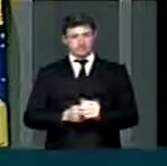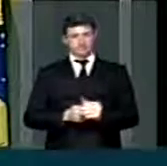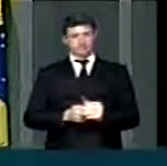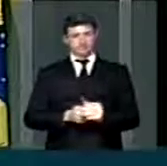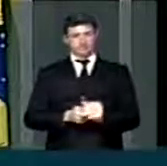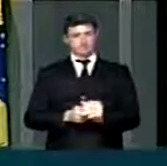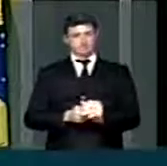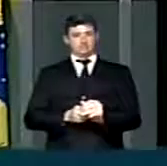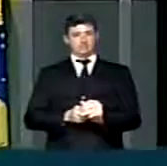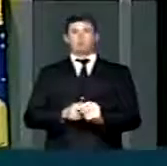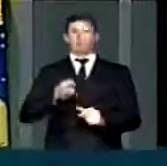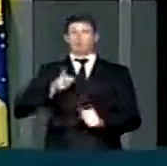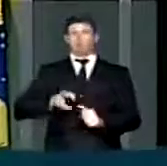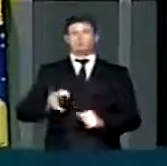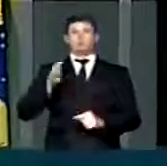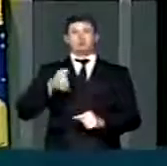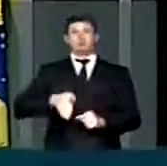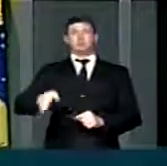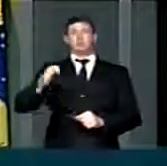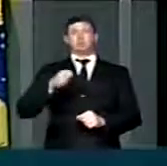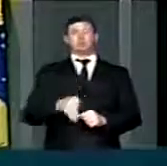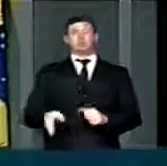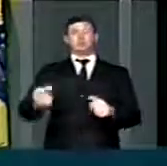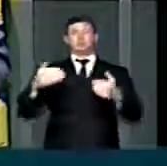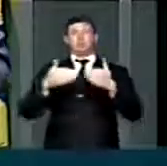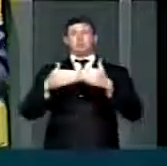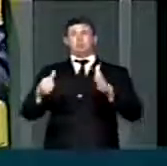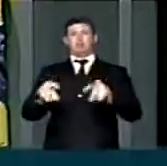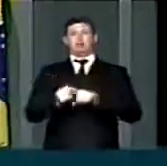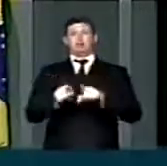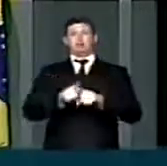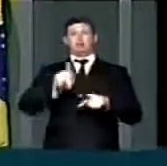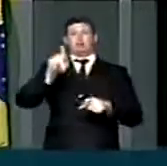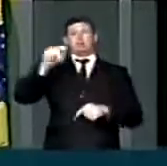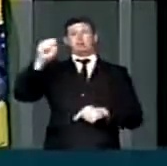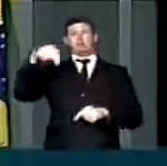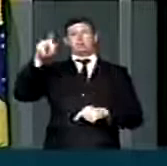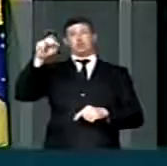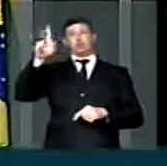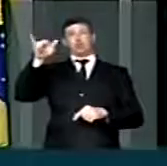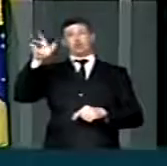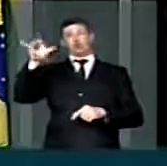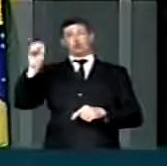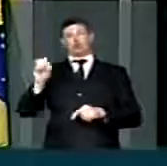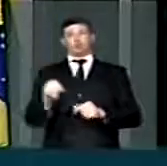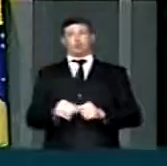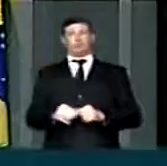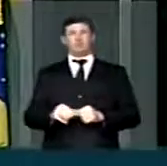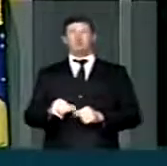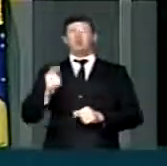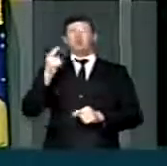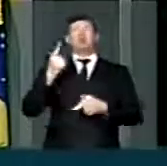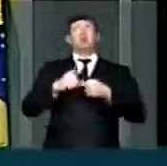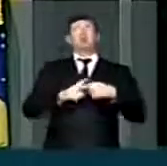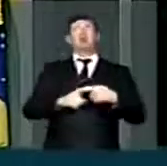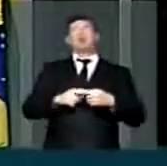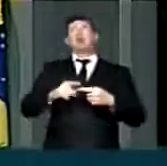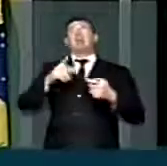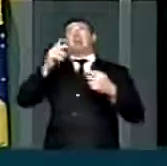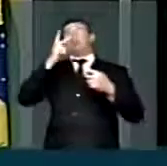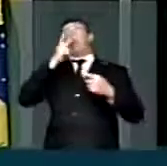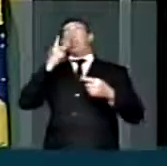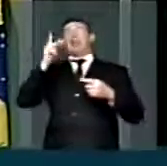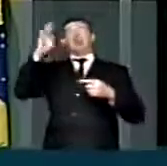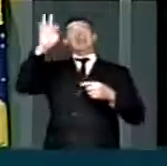que estão seguindo o seu curso normal e passando pelas comportas da usina de Santo Antônio. Não há por que levantar esse terrorismo